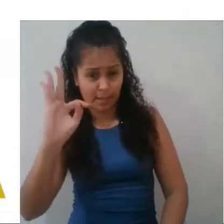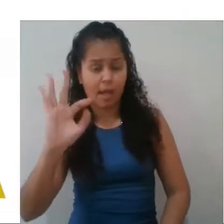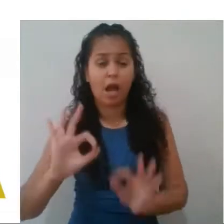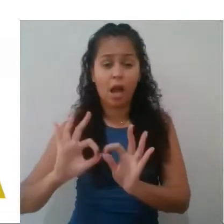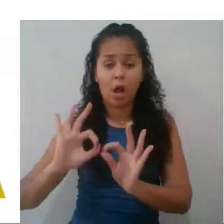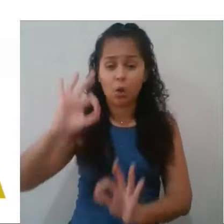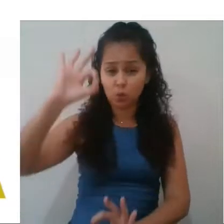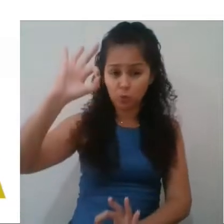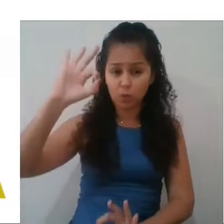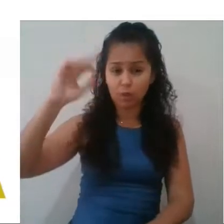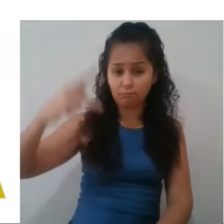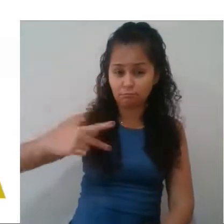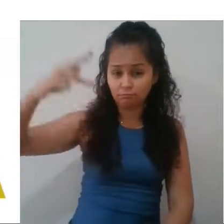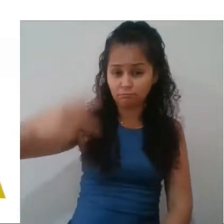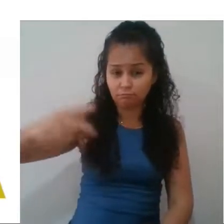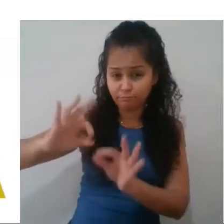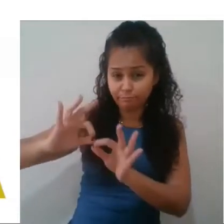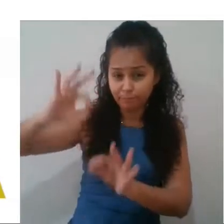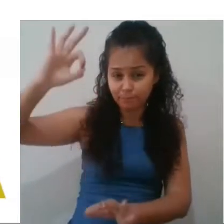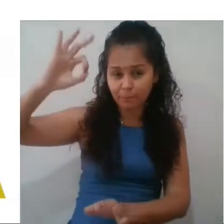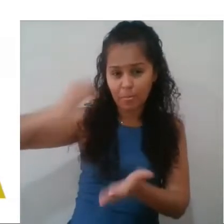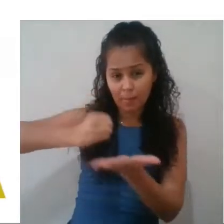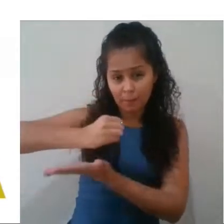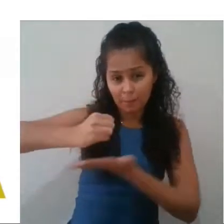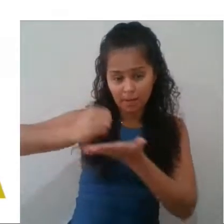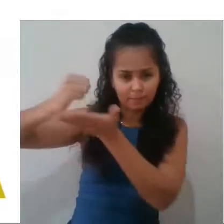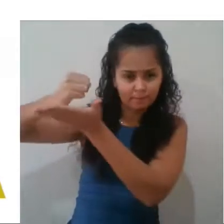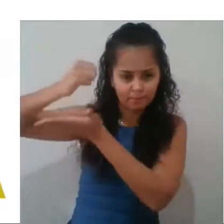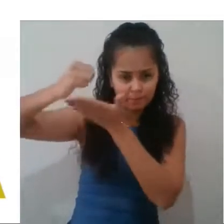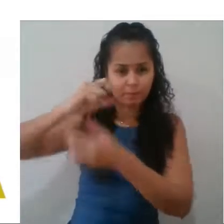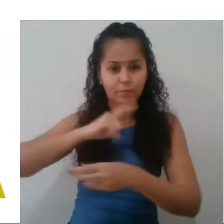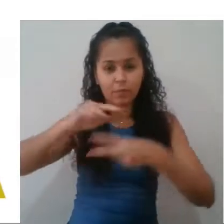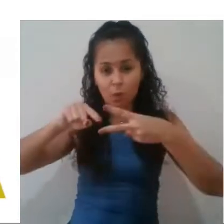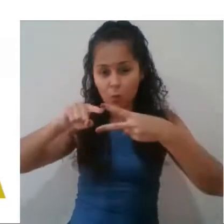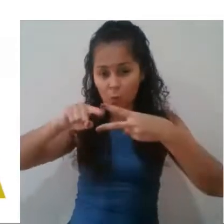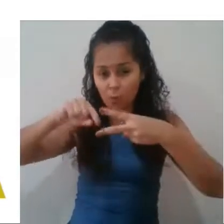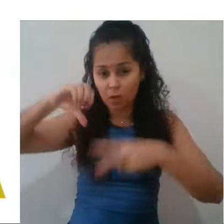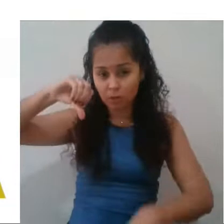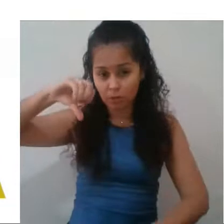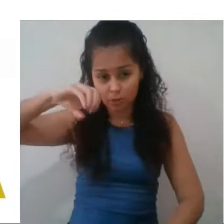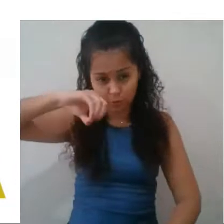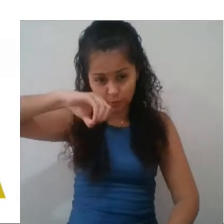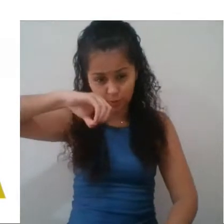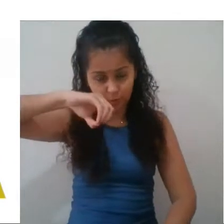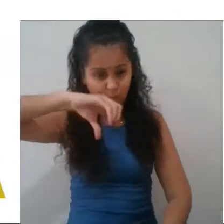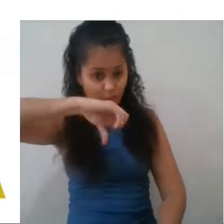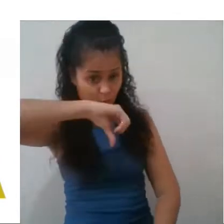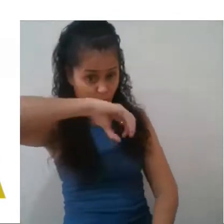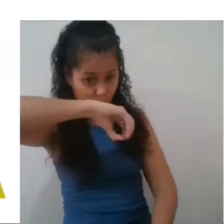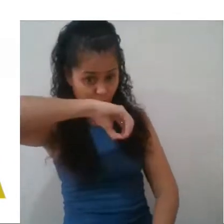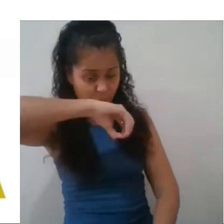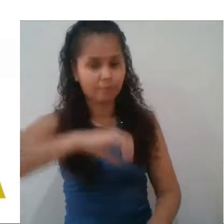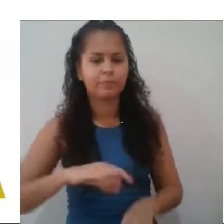a distância entre as duas bases, formando um ângulo de 90 graus com elas.